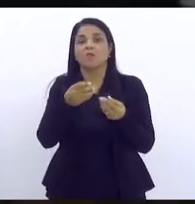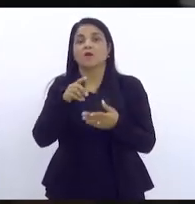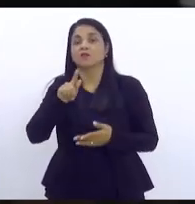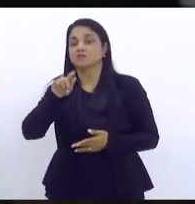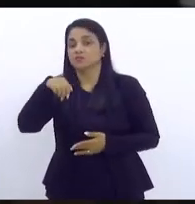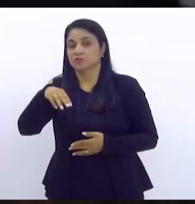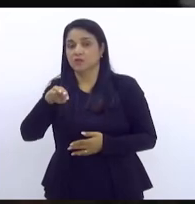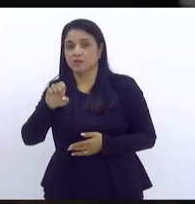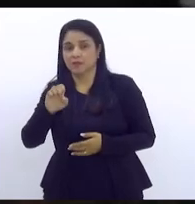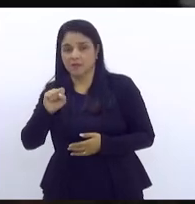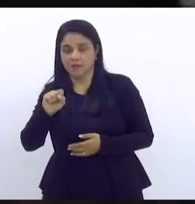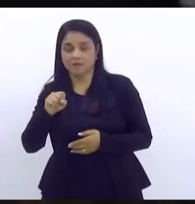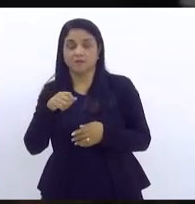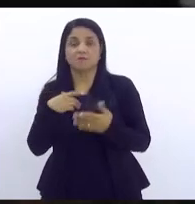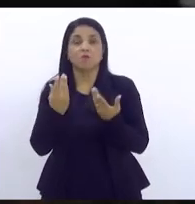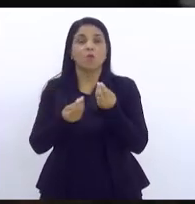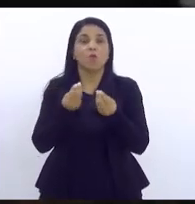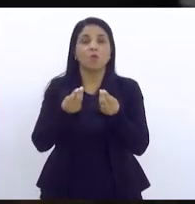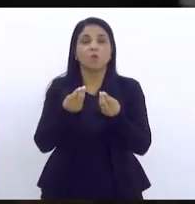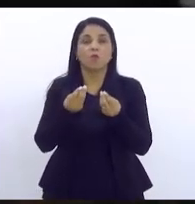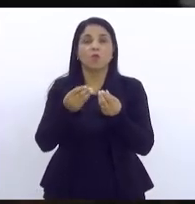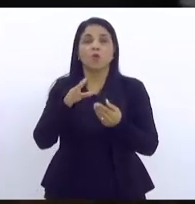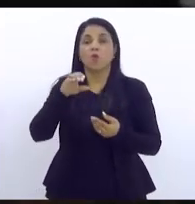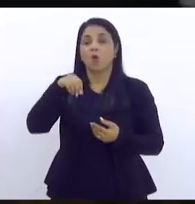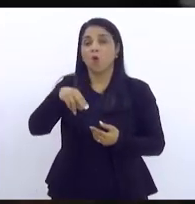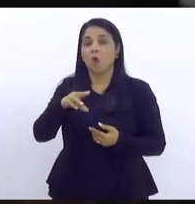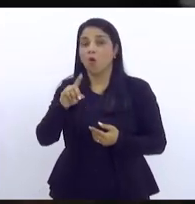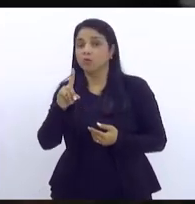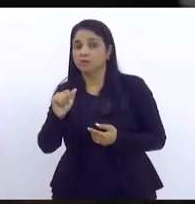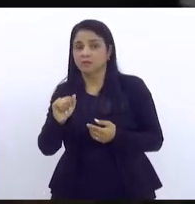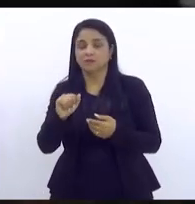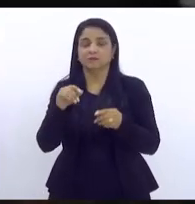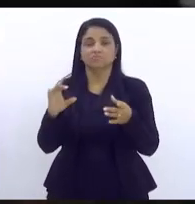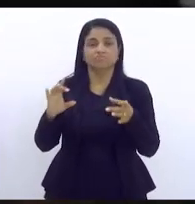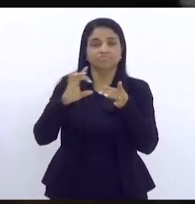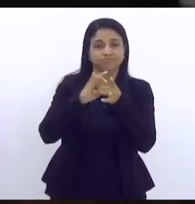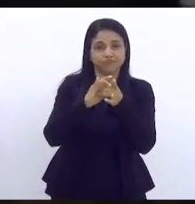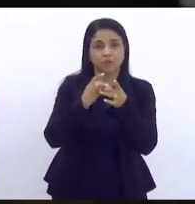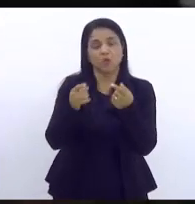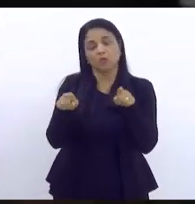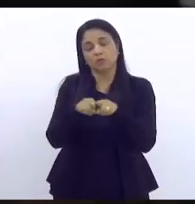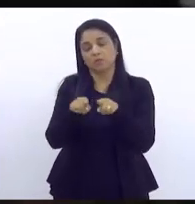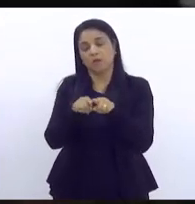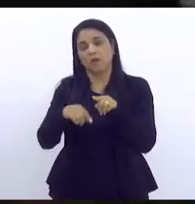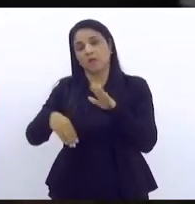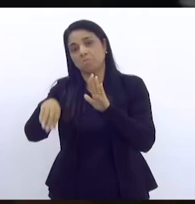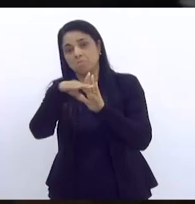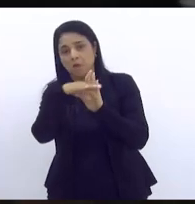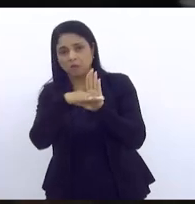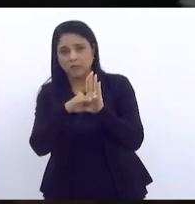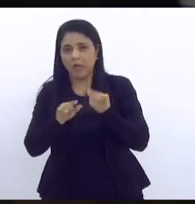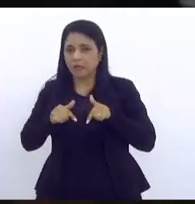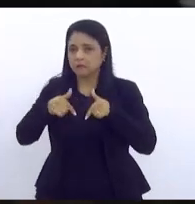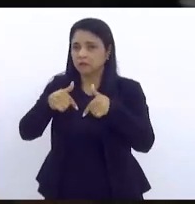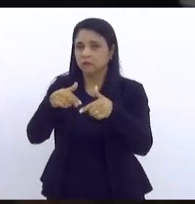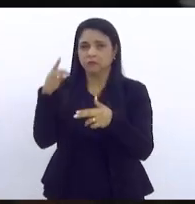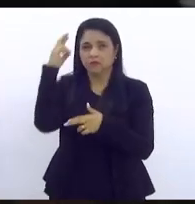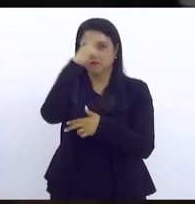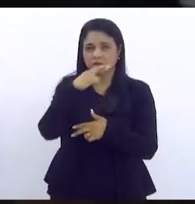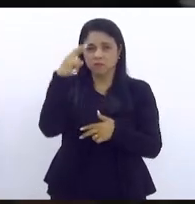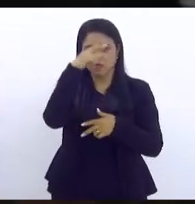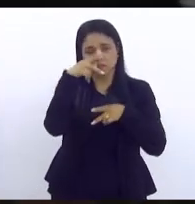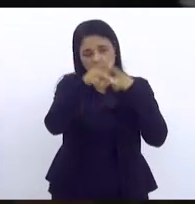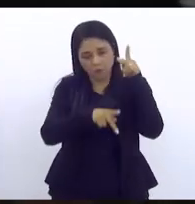subsidiada pela rede pelo ondas e vice-versa né a Gena também pode pautar ações dessa fiscalização